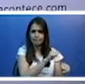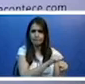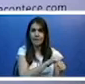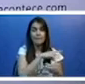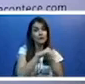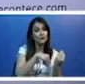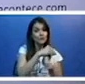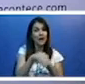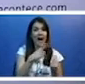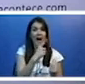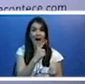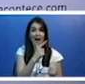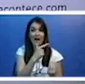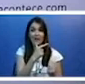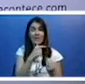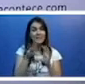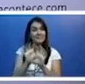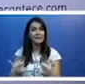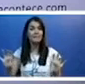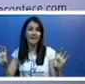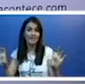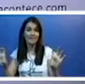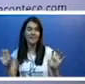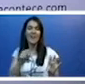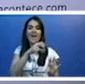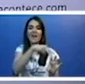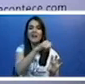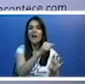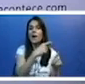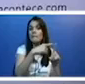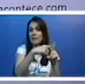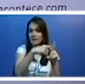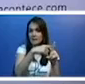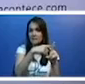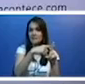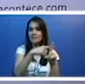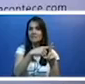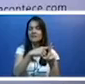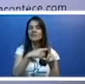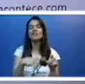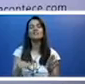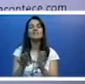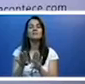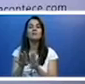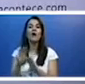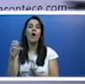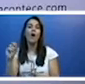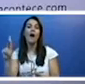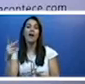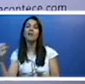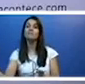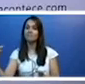dissolvido na água, ele separa-se em Na+, que é o cátion, ele se torna aquoso, e o OH-, que também